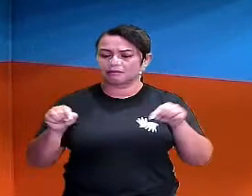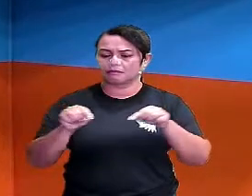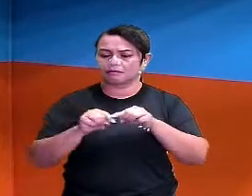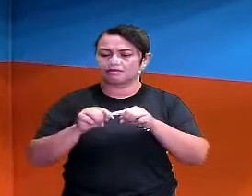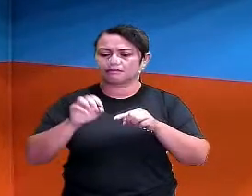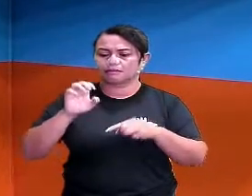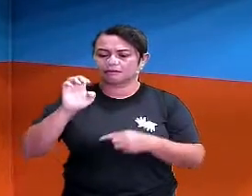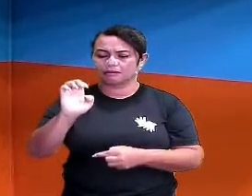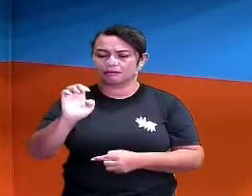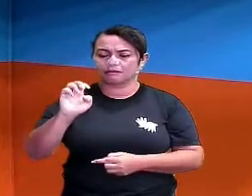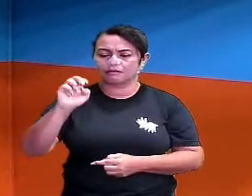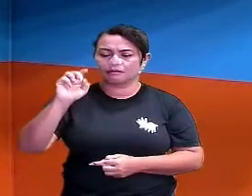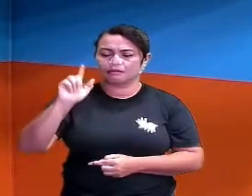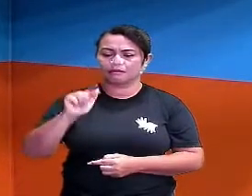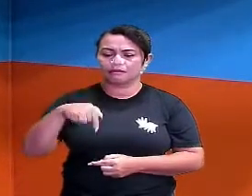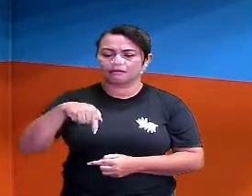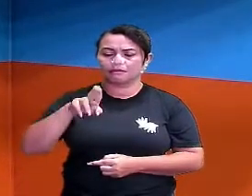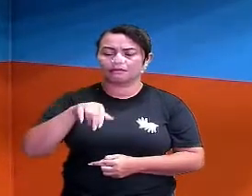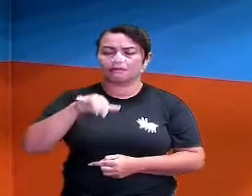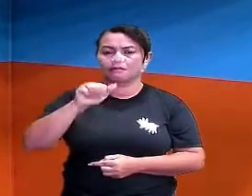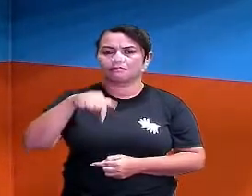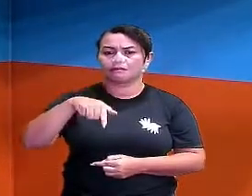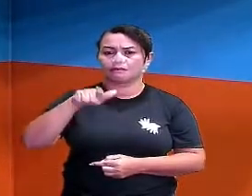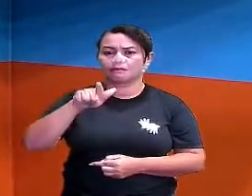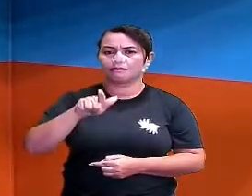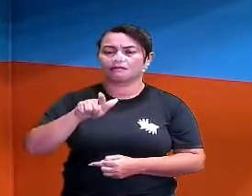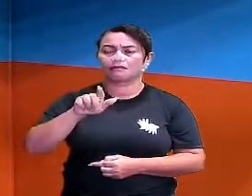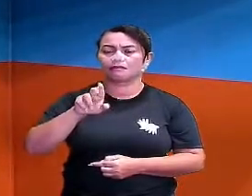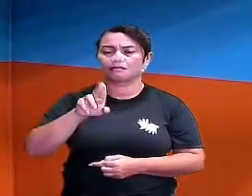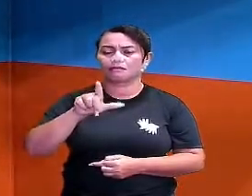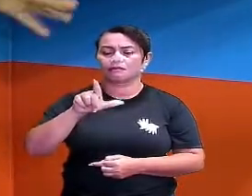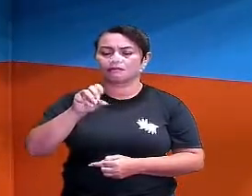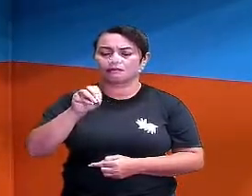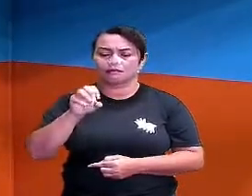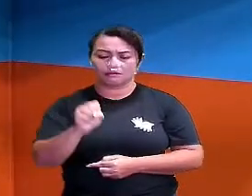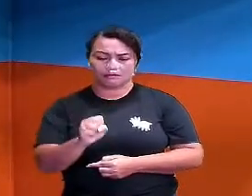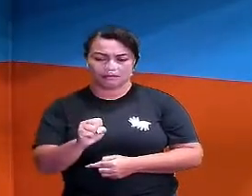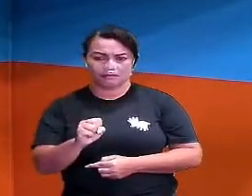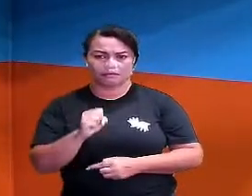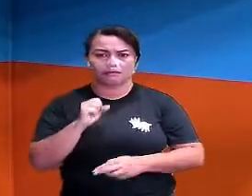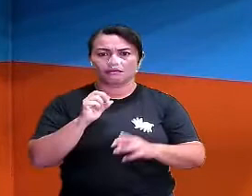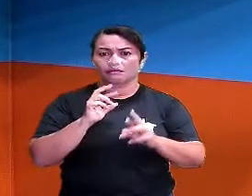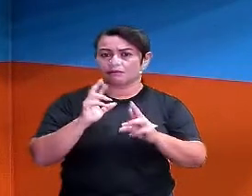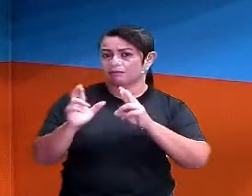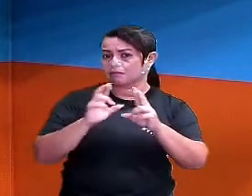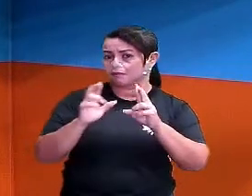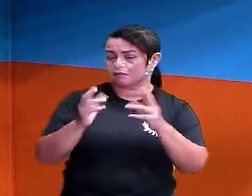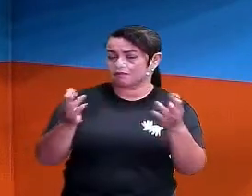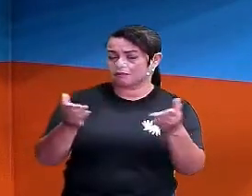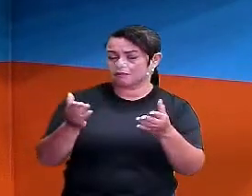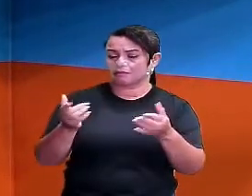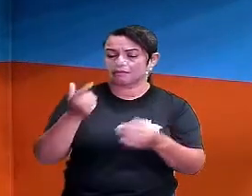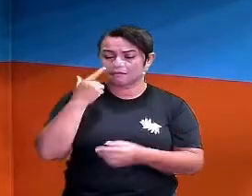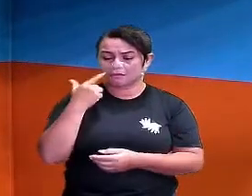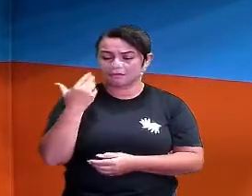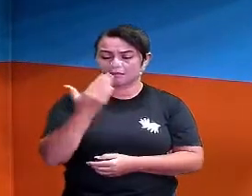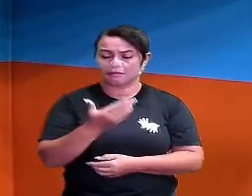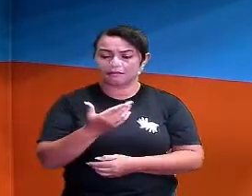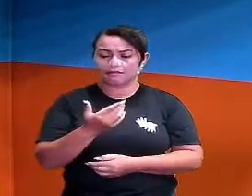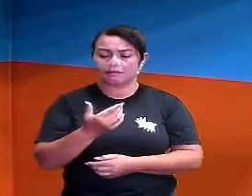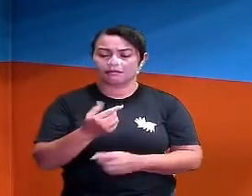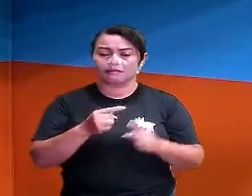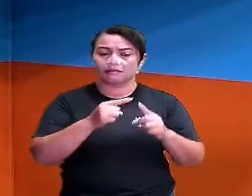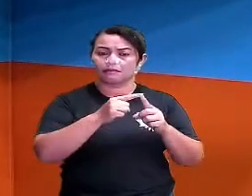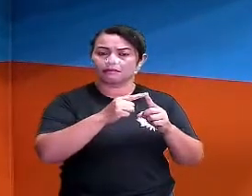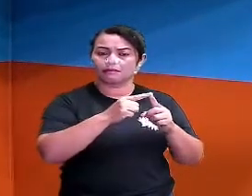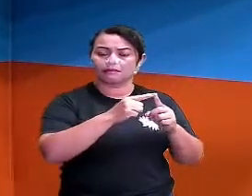só equiângulo, tá? Porque eu vou para a relação de ângulos congruentes. O